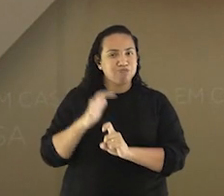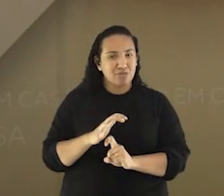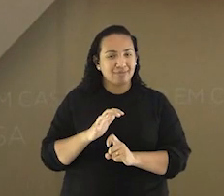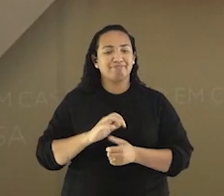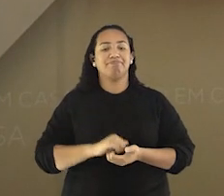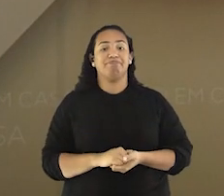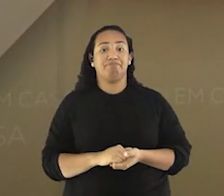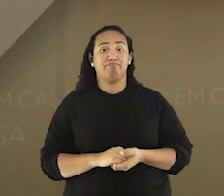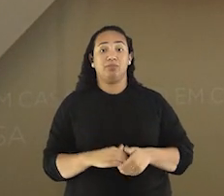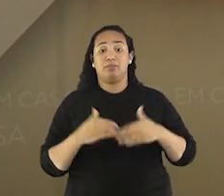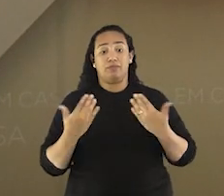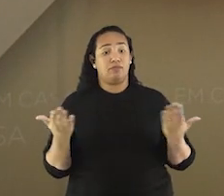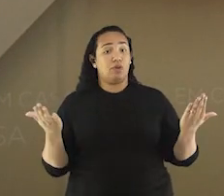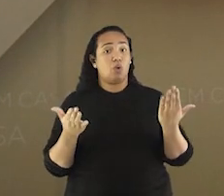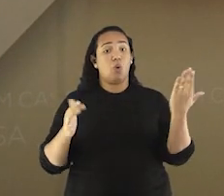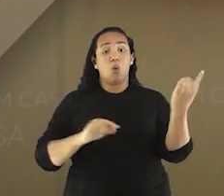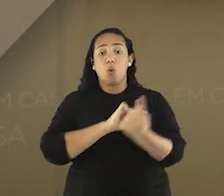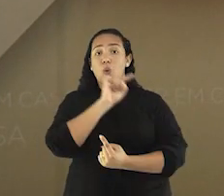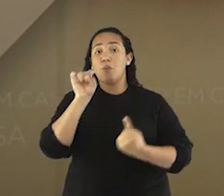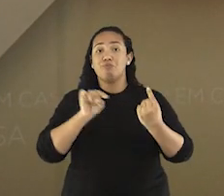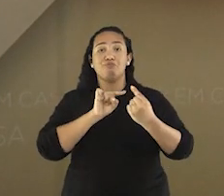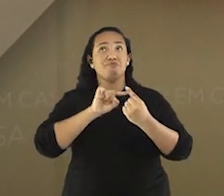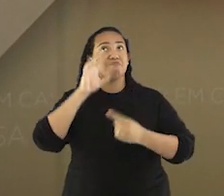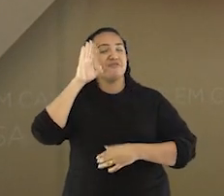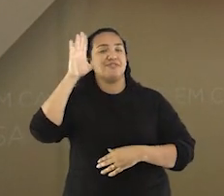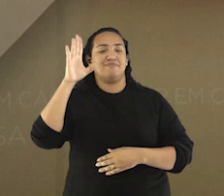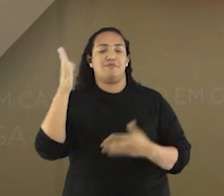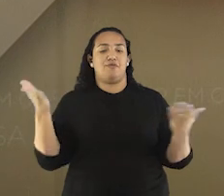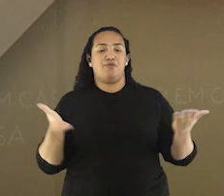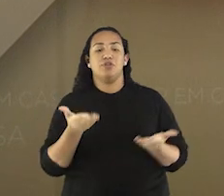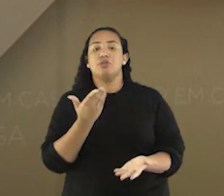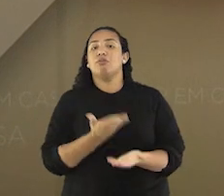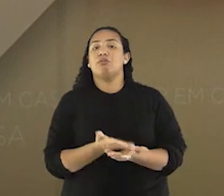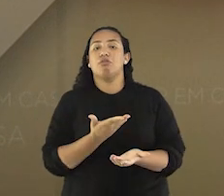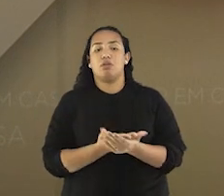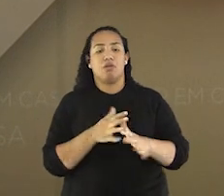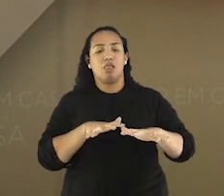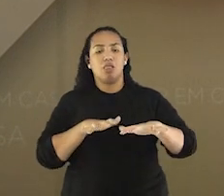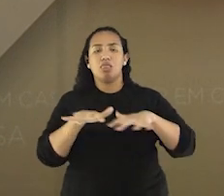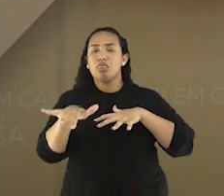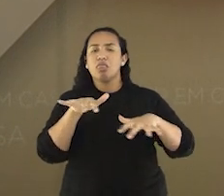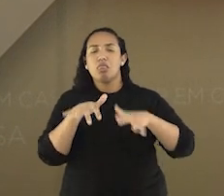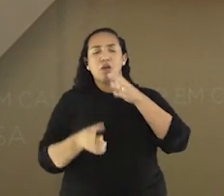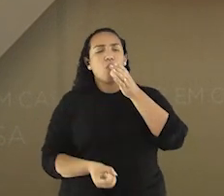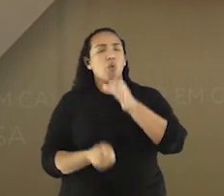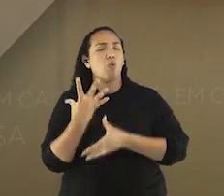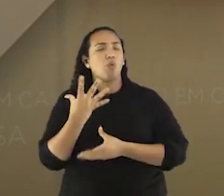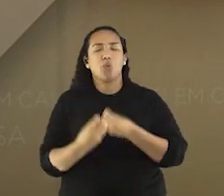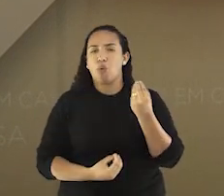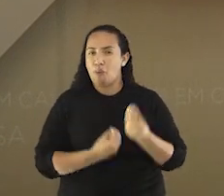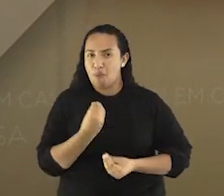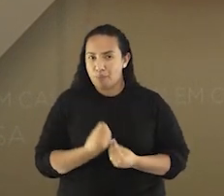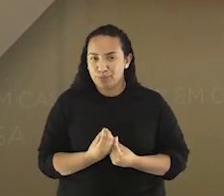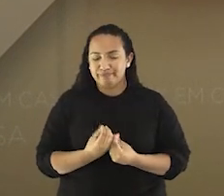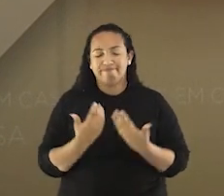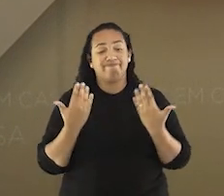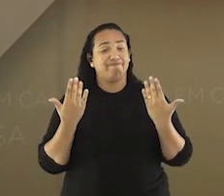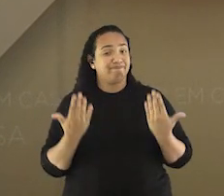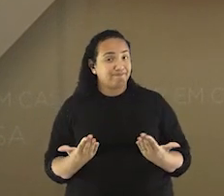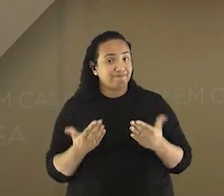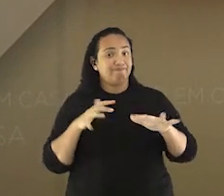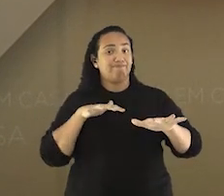na questão central da nossa aula de hoje. Qual é a origem dos terremotos? Bom, os terremotos eles